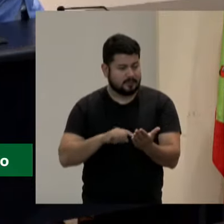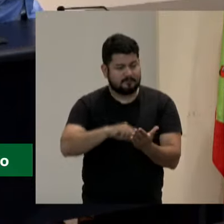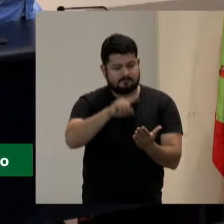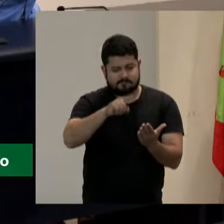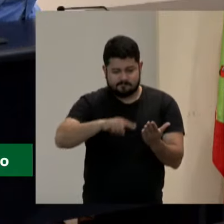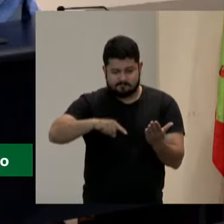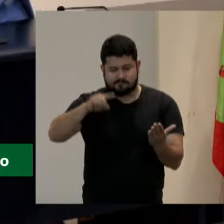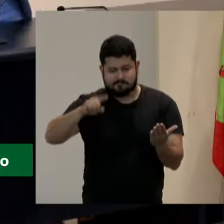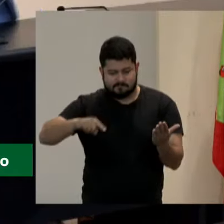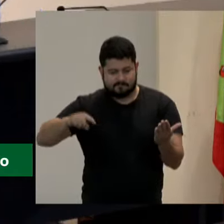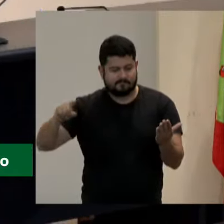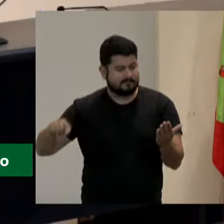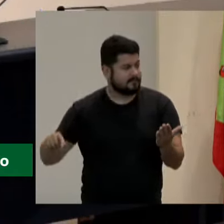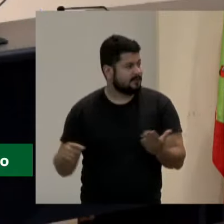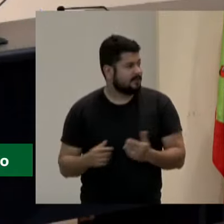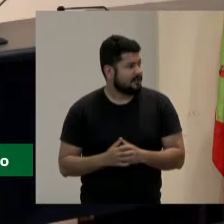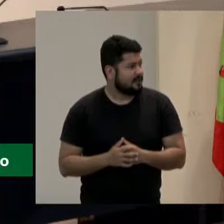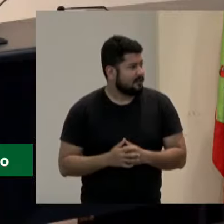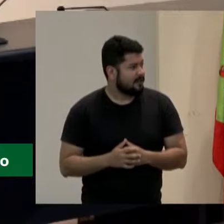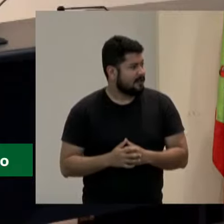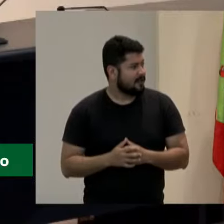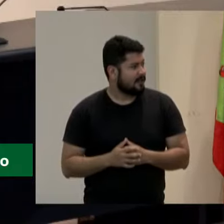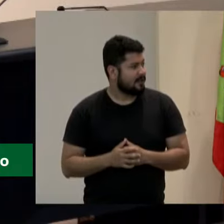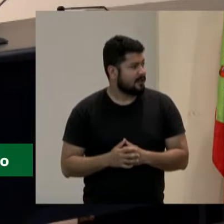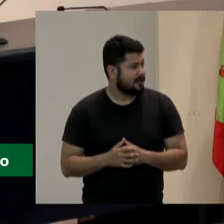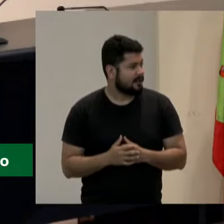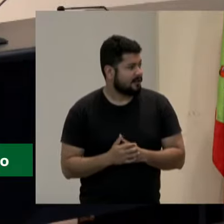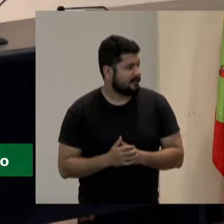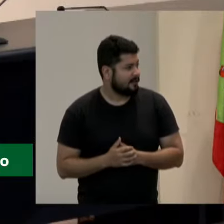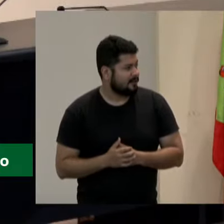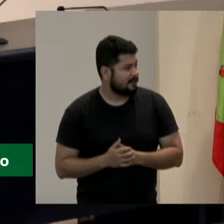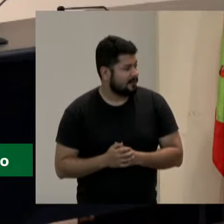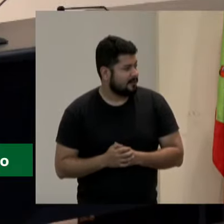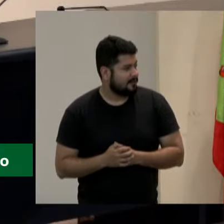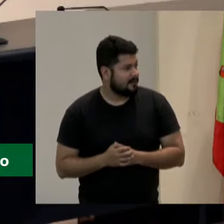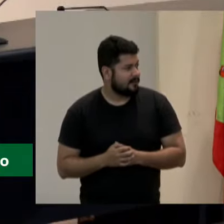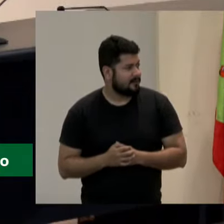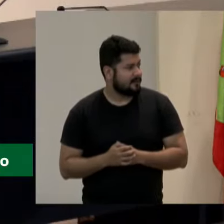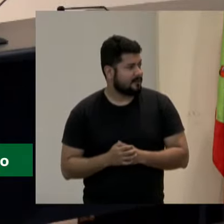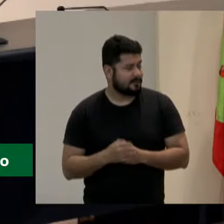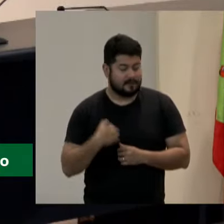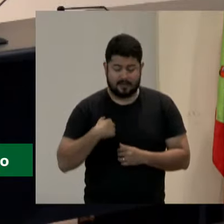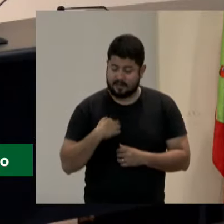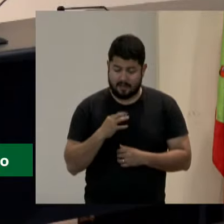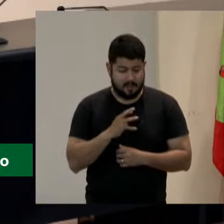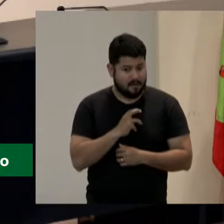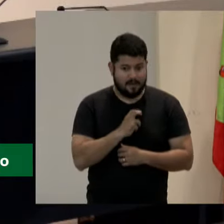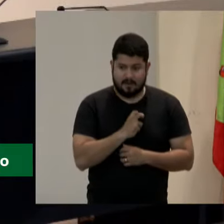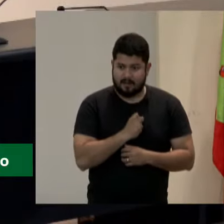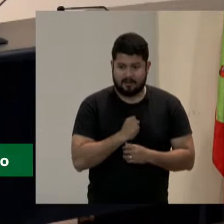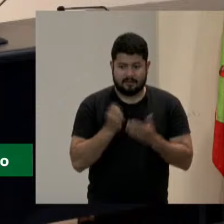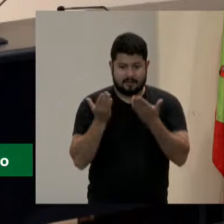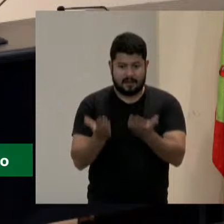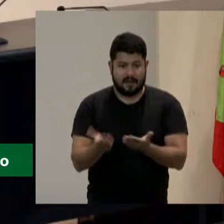na minha vida. Foi a primeira vez que alguém me tocou, alguém de fora me tocou. E eu apaixonei pela professora